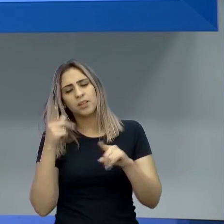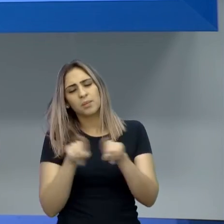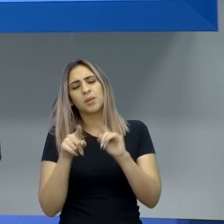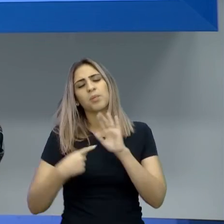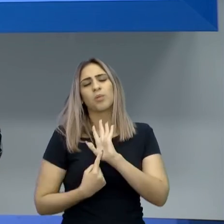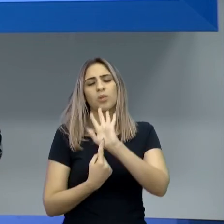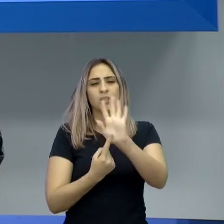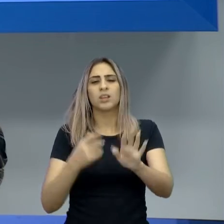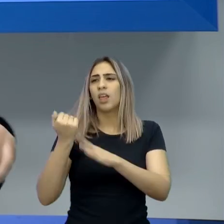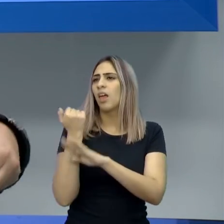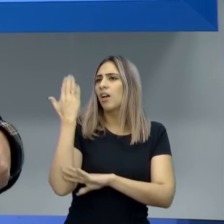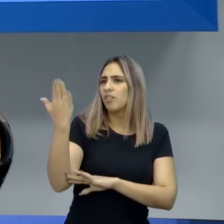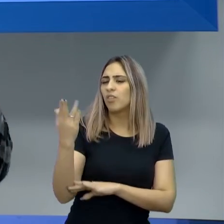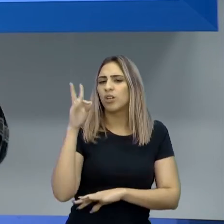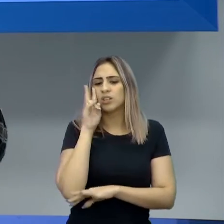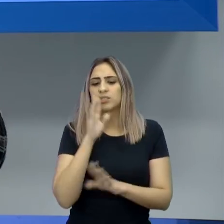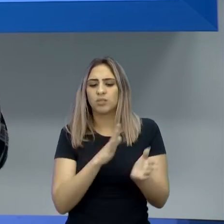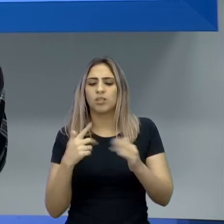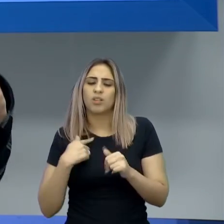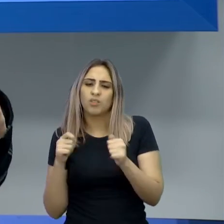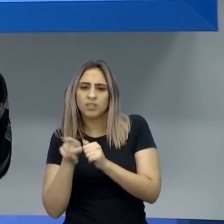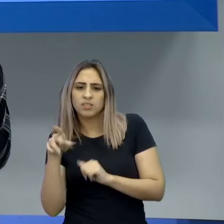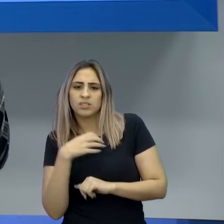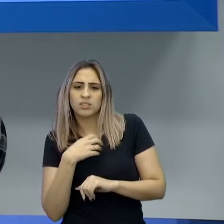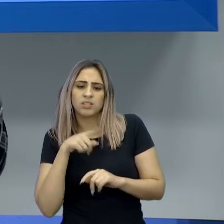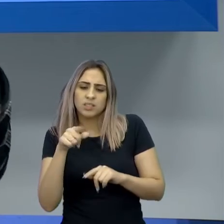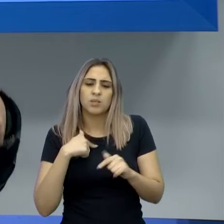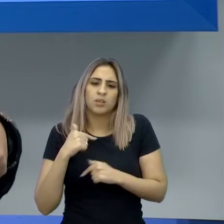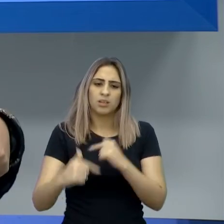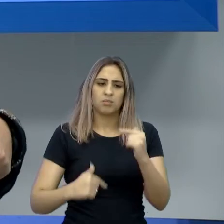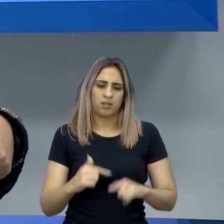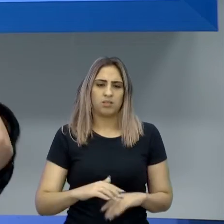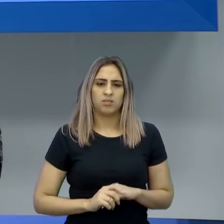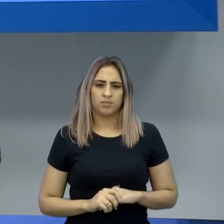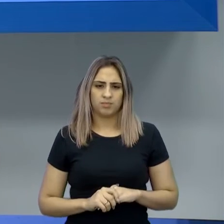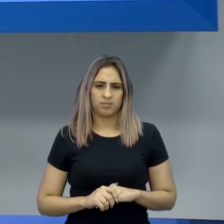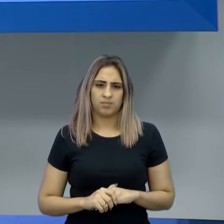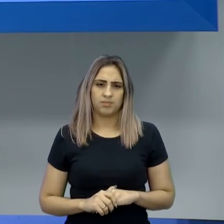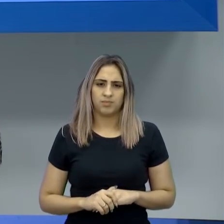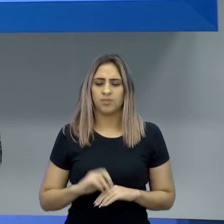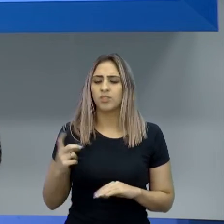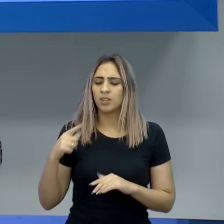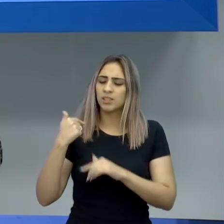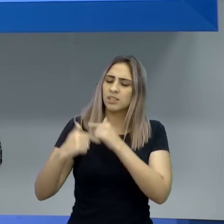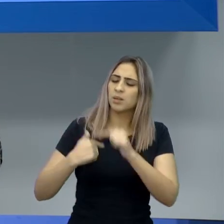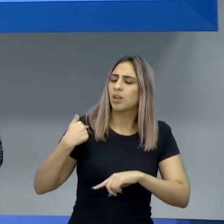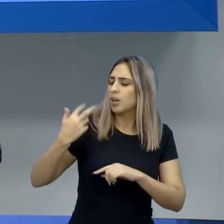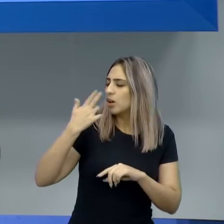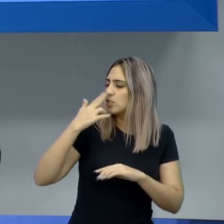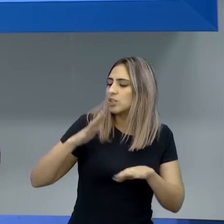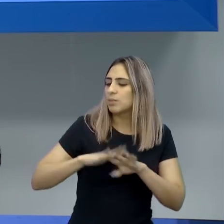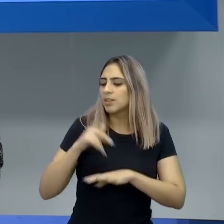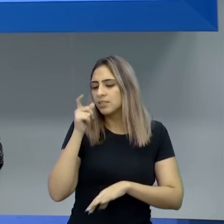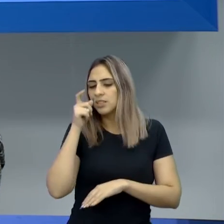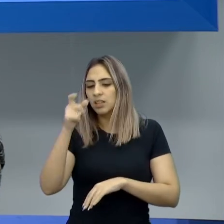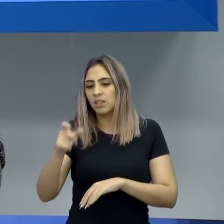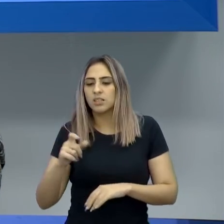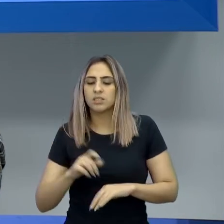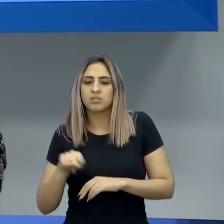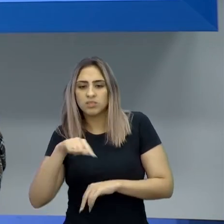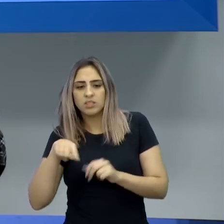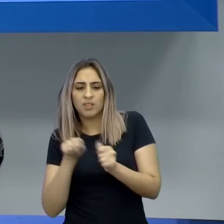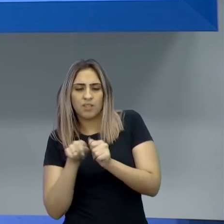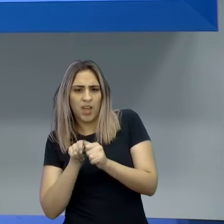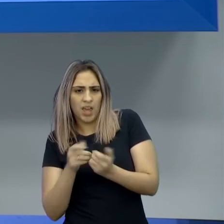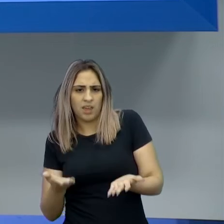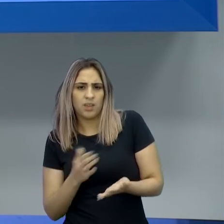mostrar mesmo lá fora. Você fala, olha, eu fiz isso aqui, esse aqui é o meu trabalho, né? Ou esses trabalhos eu achei mais interessantes, né, de ser